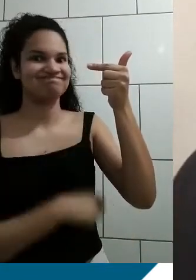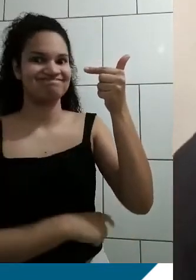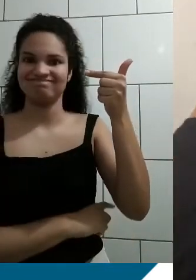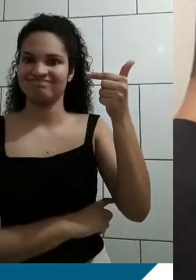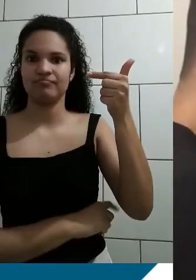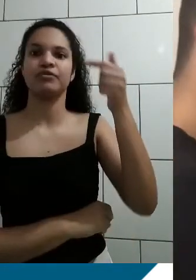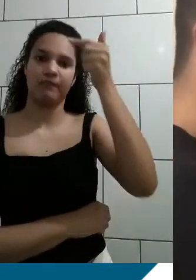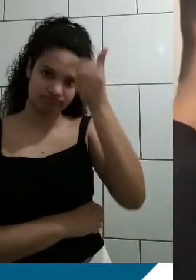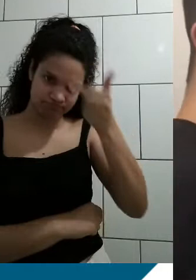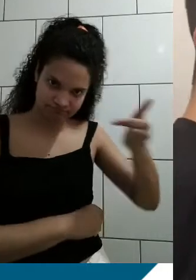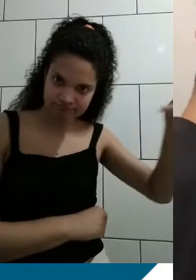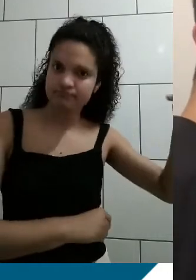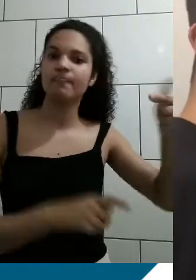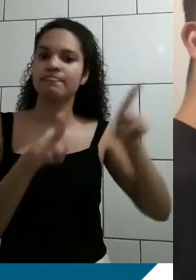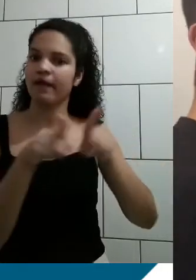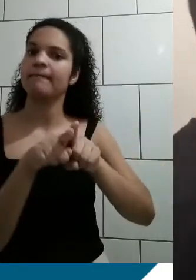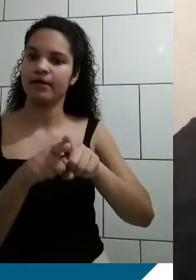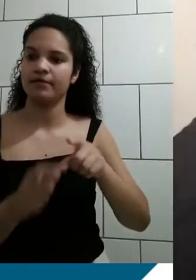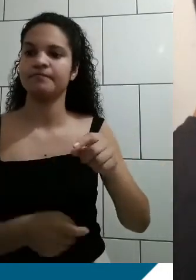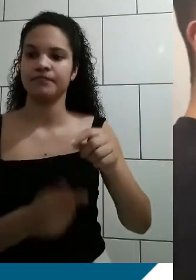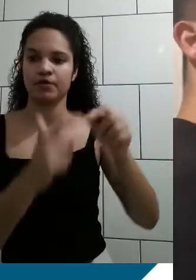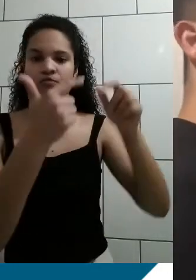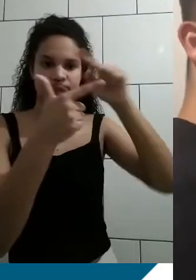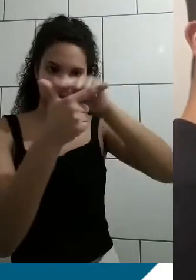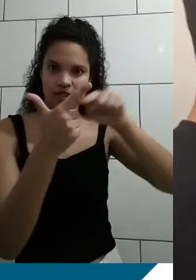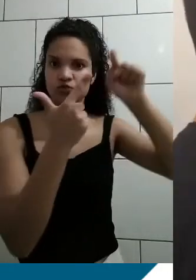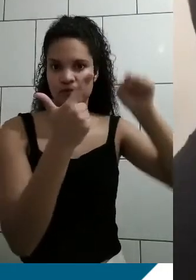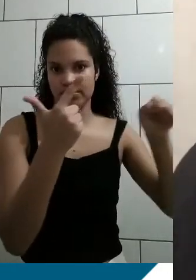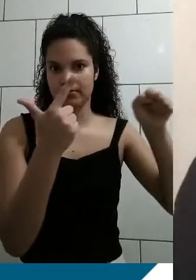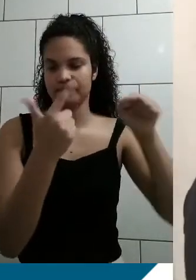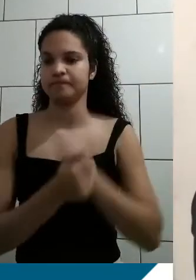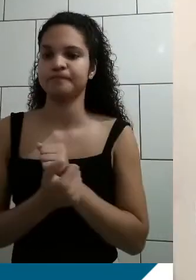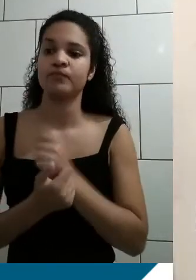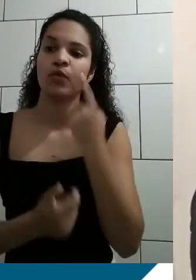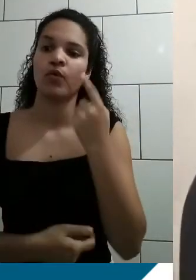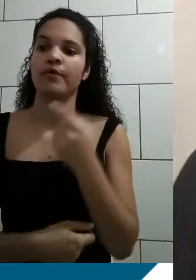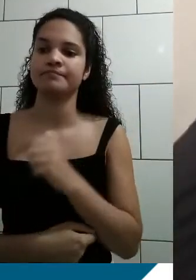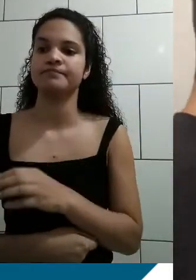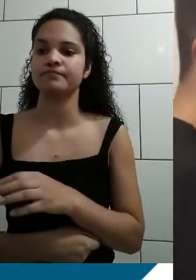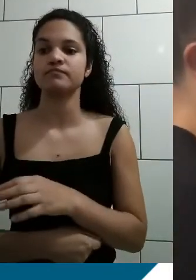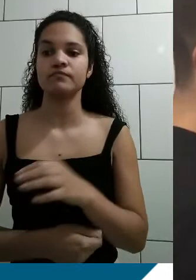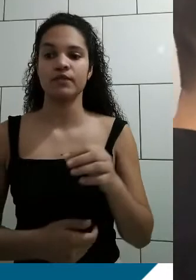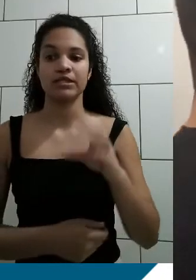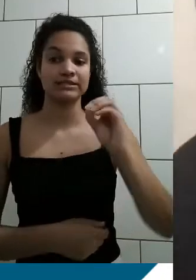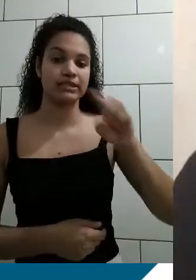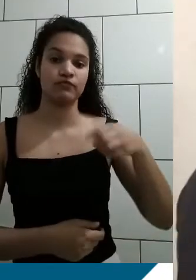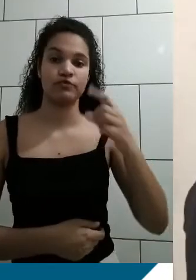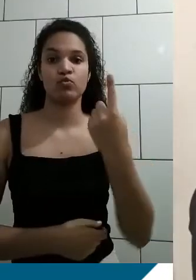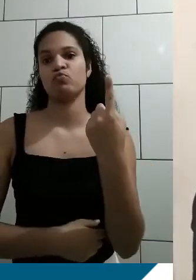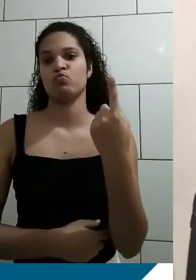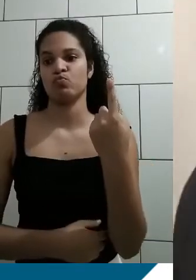com um valor aí da raiz quadrada de 0,01, raiz quadrada de 1 centésimo. Isso vai dar 1 décimo. Então x é